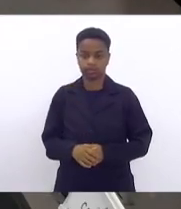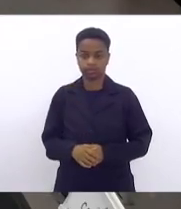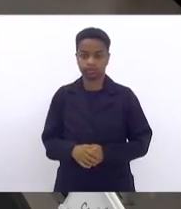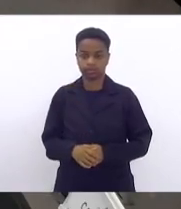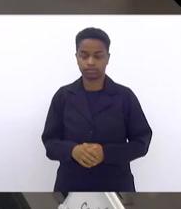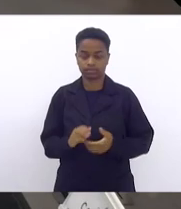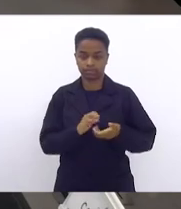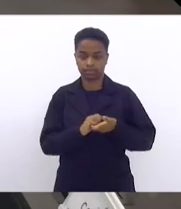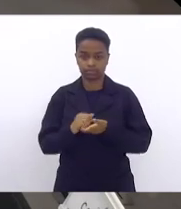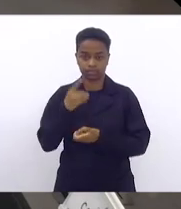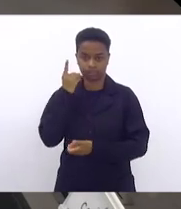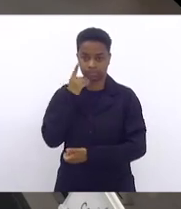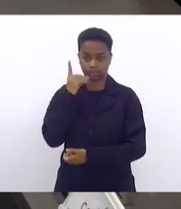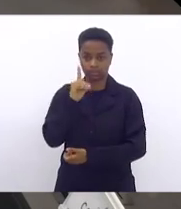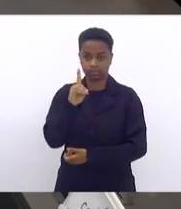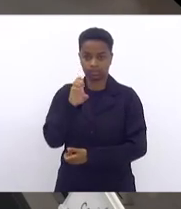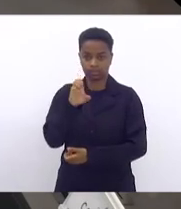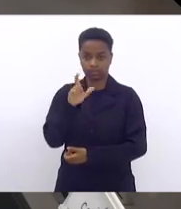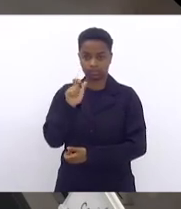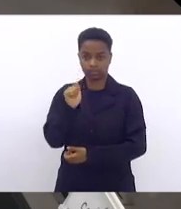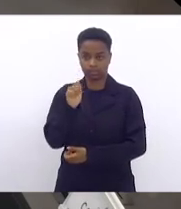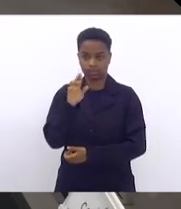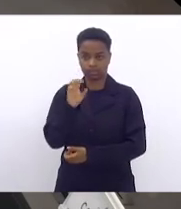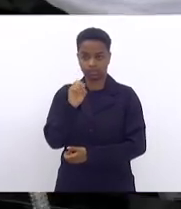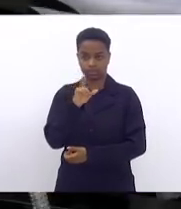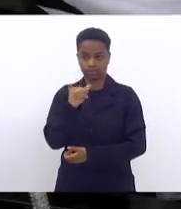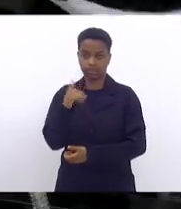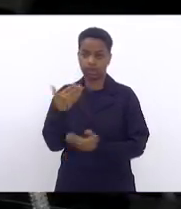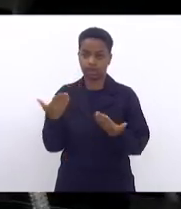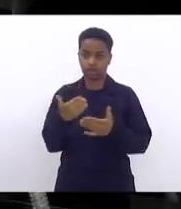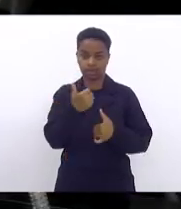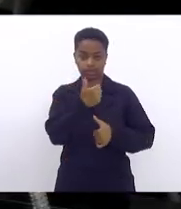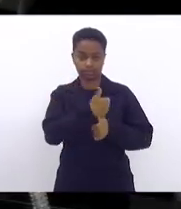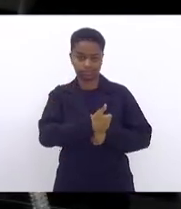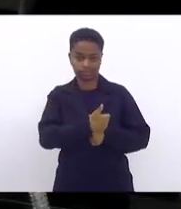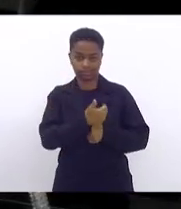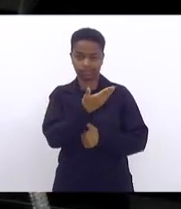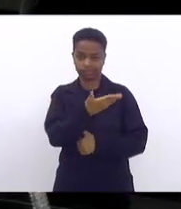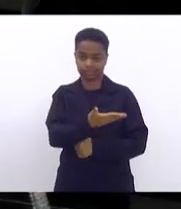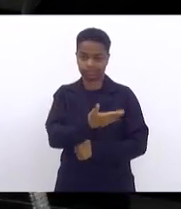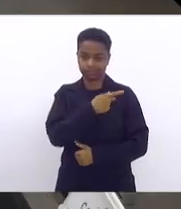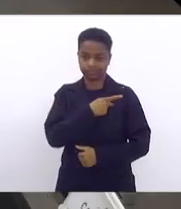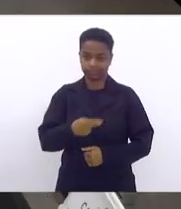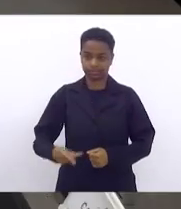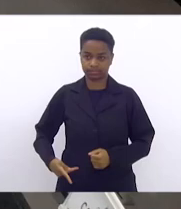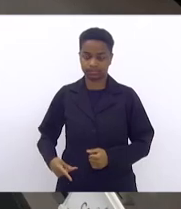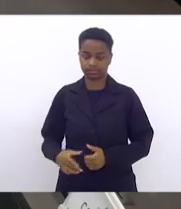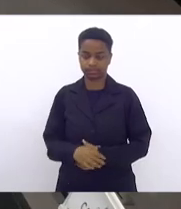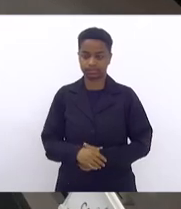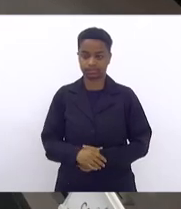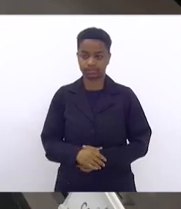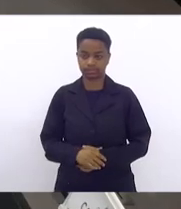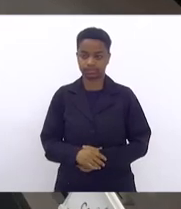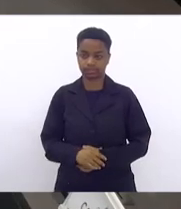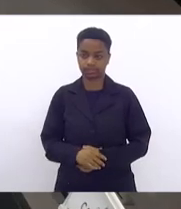Cumprimentando o deputado Guilherme De Laroli, passando a presidência agora para o presidente Rodrigo